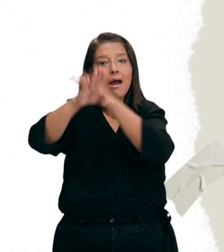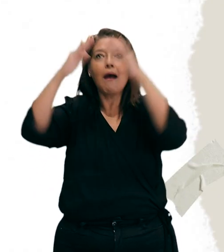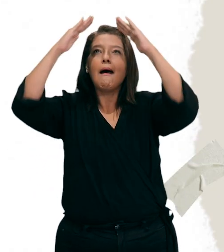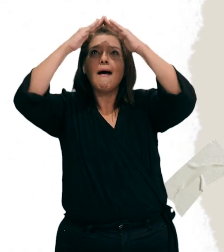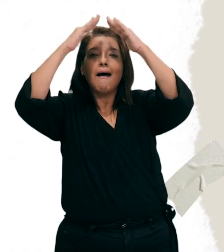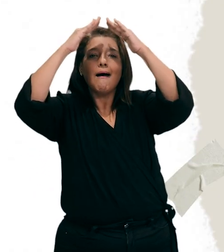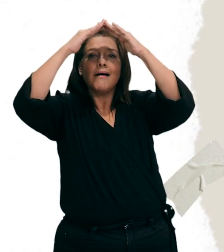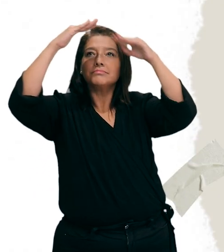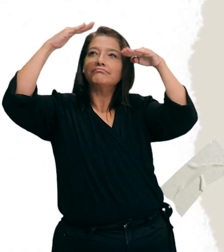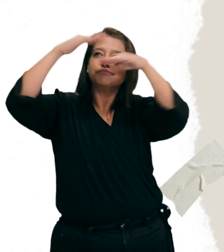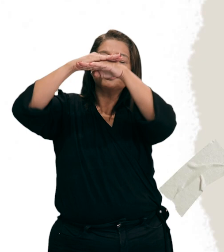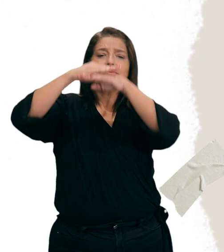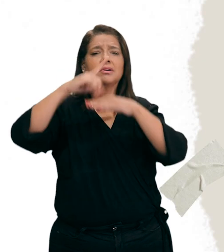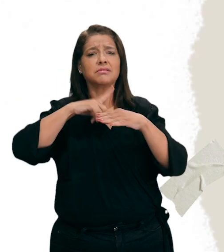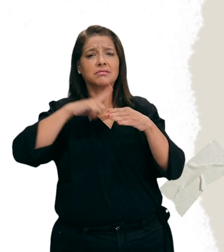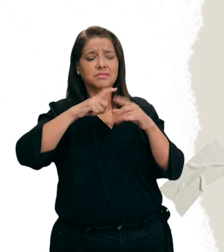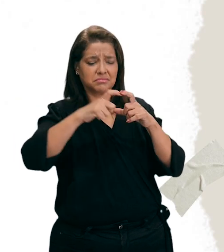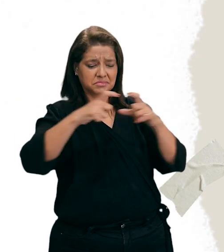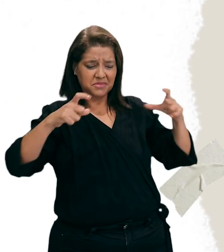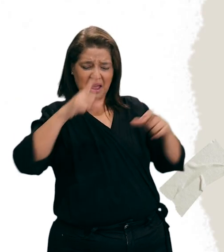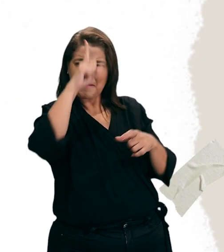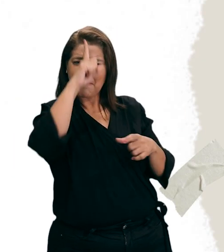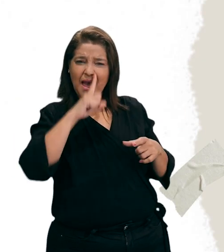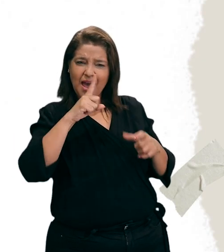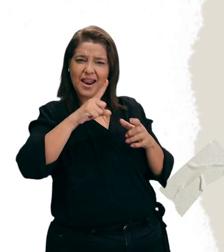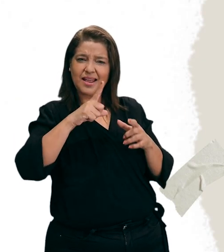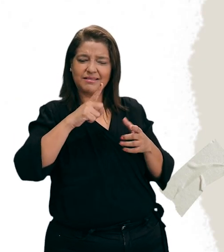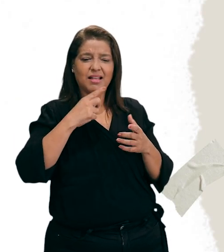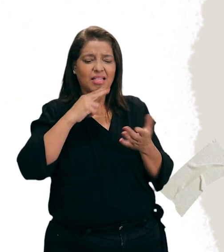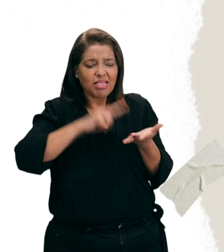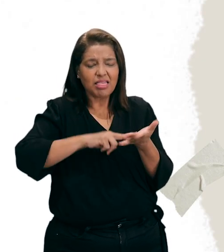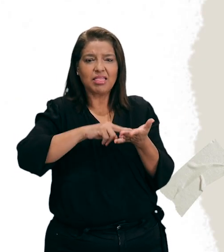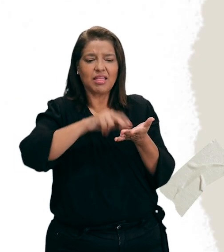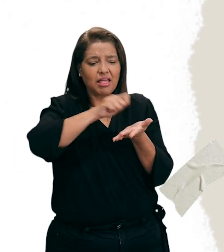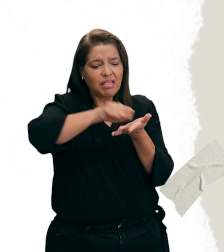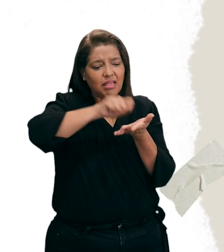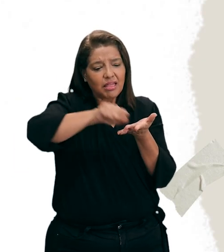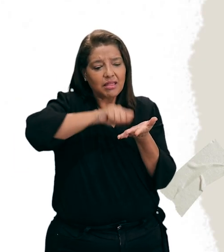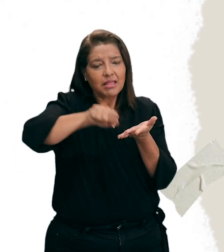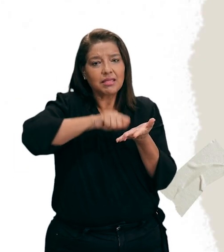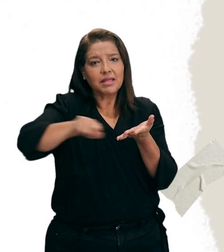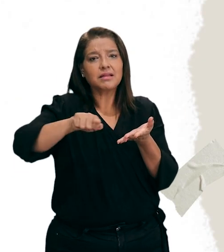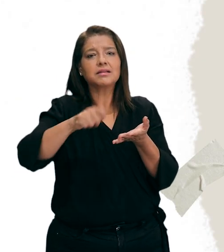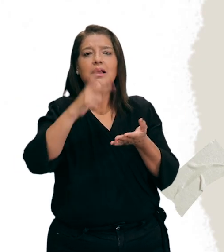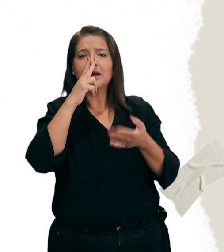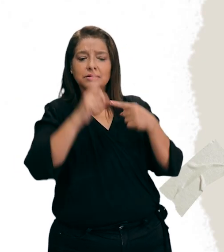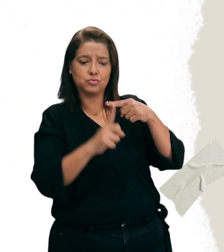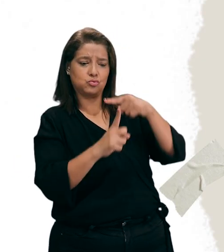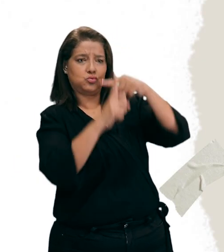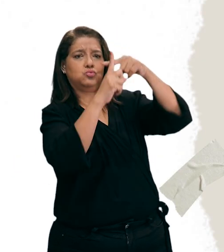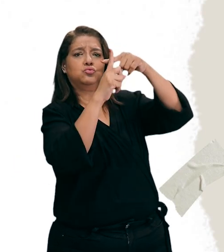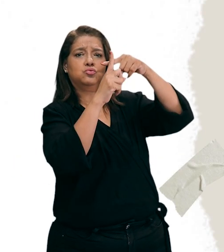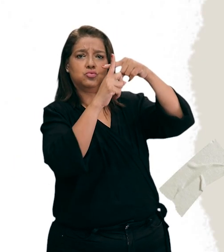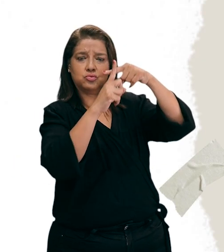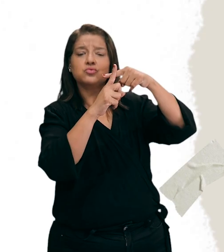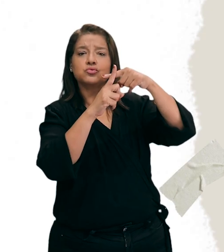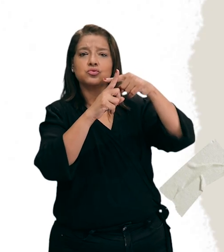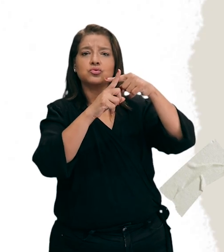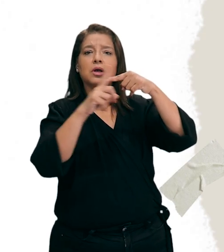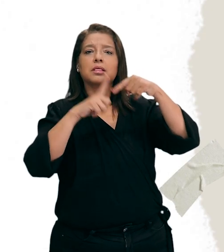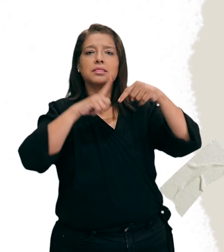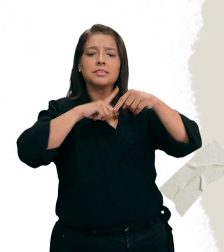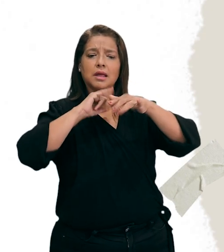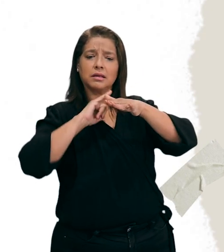amarelado. Era um mapa rabiscado à mão, com uma cruz desenhada no topo de uma ilha